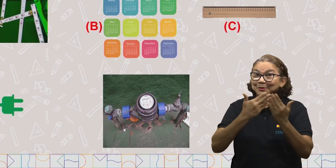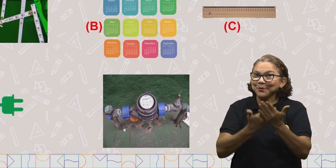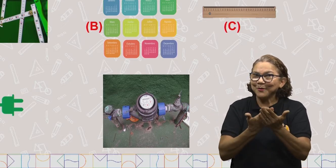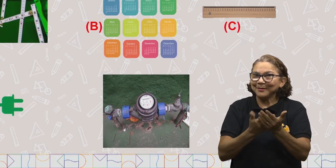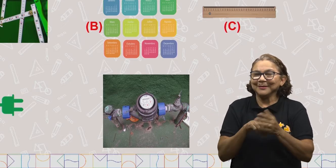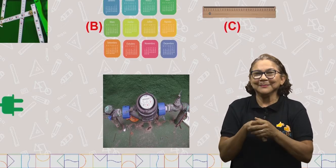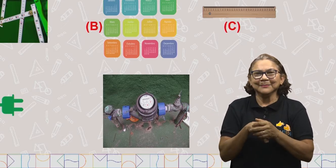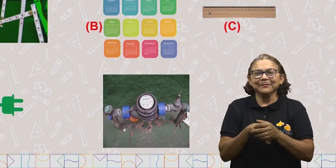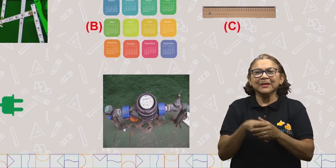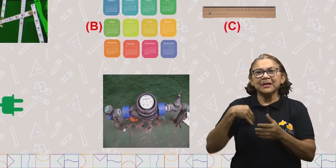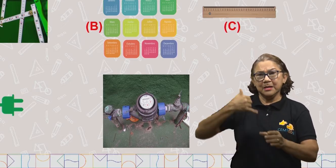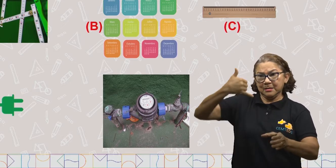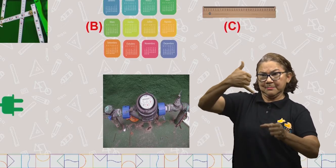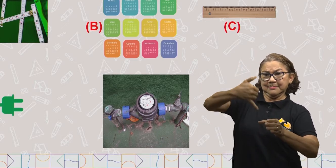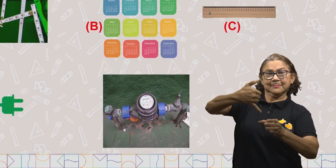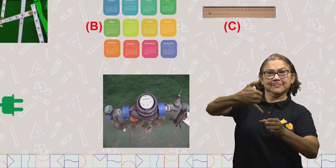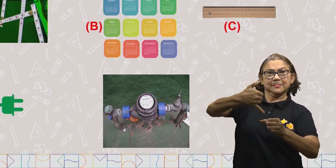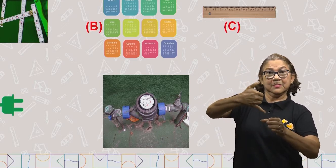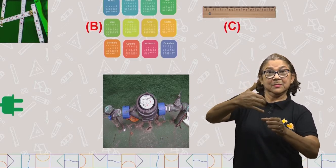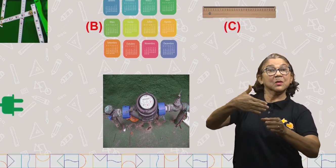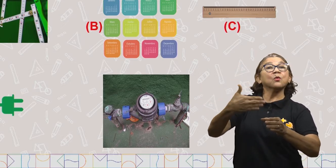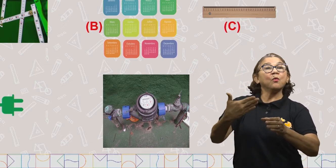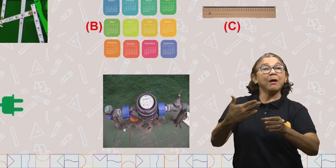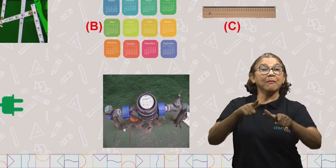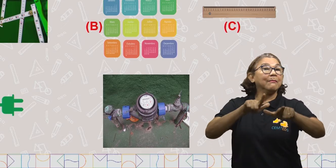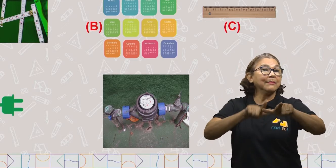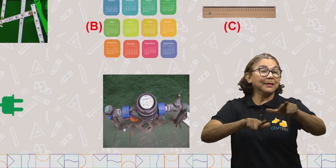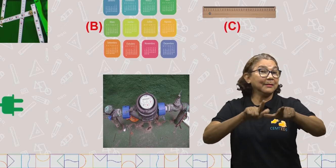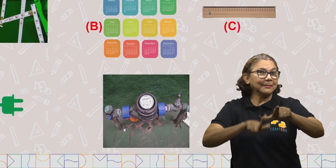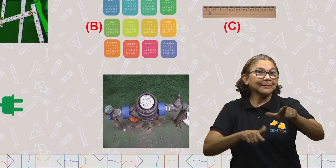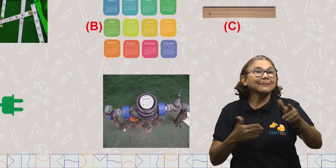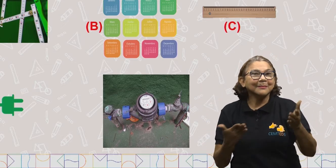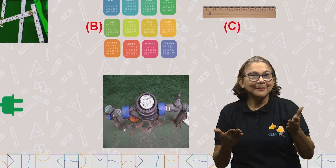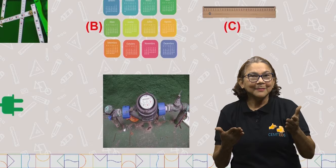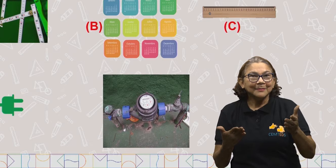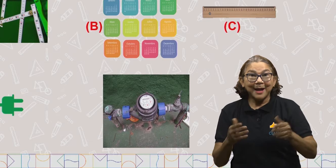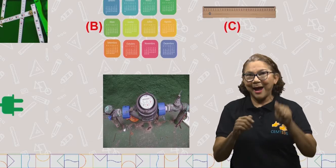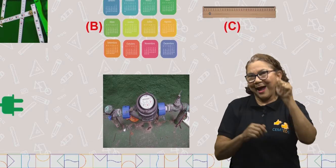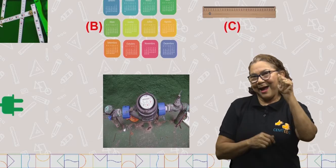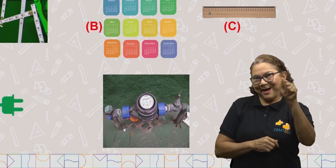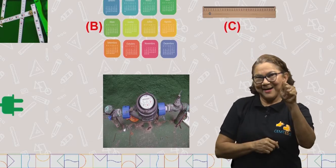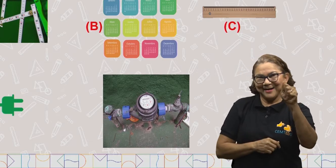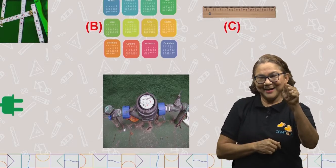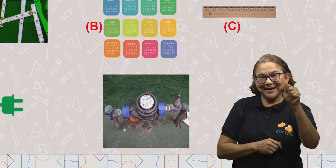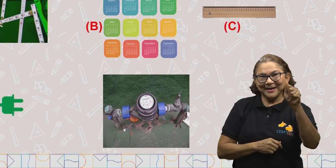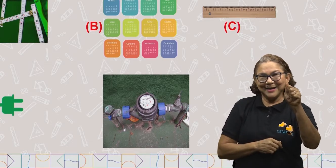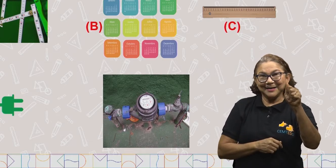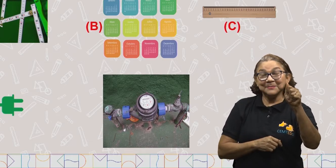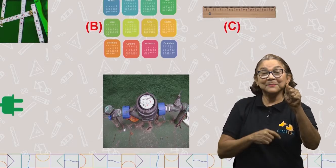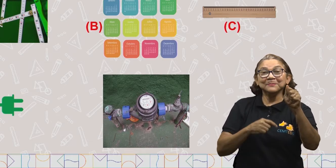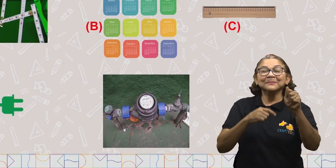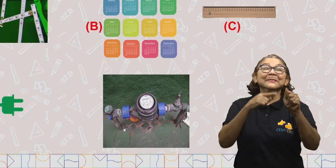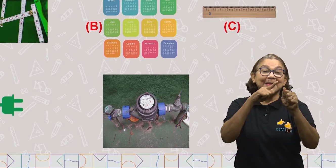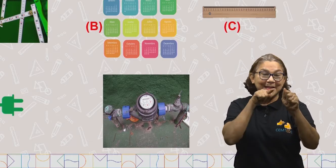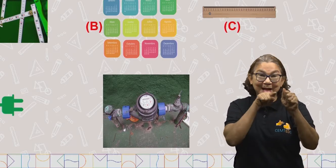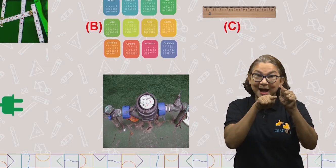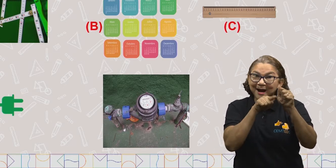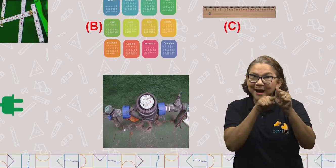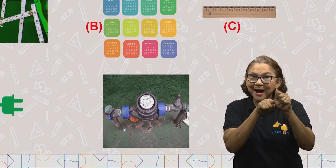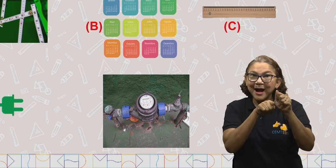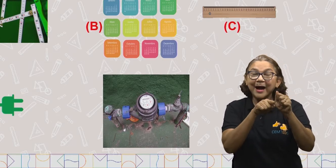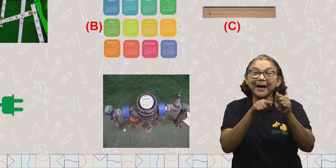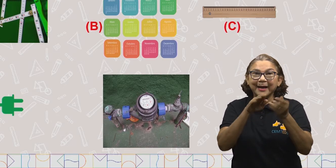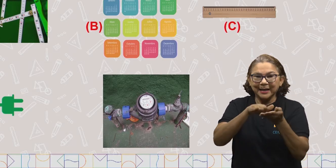E a bomba de gasolina? Qual foi a grandeza que você colocou? Letra A. A bomba de